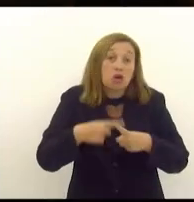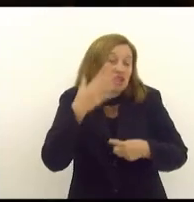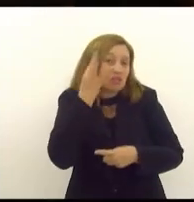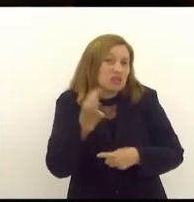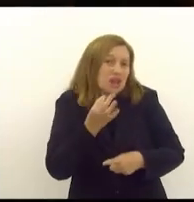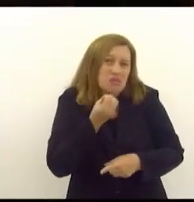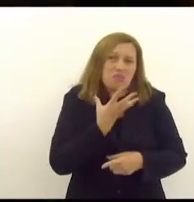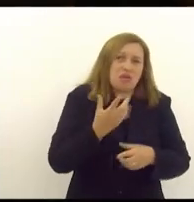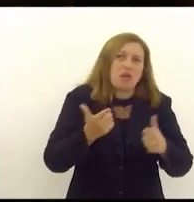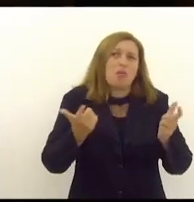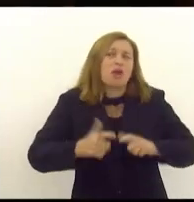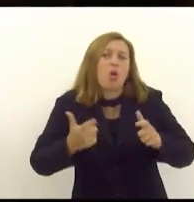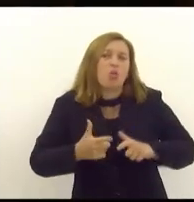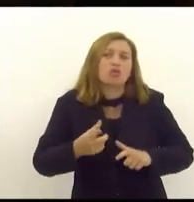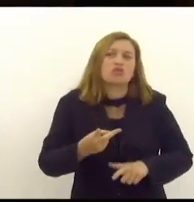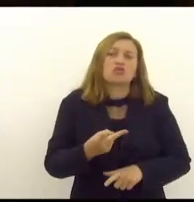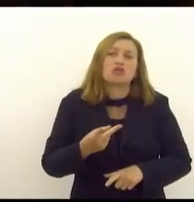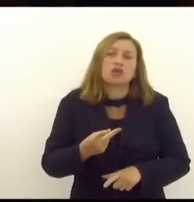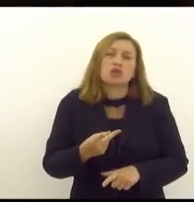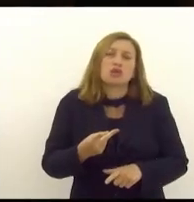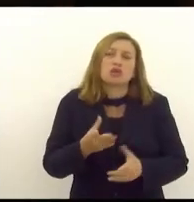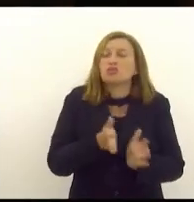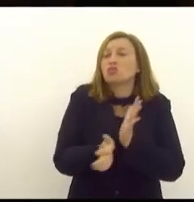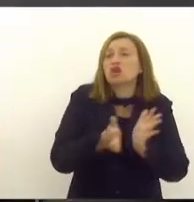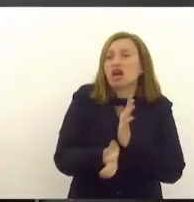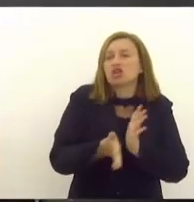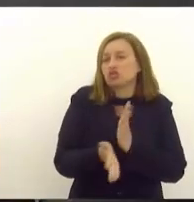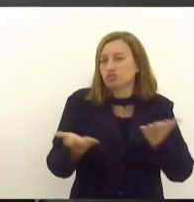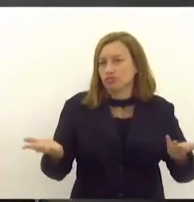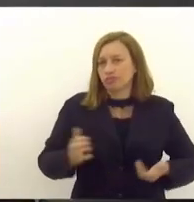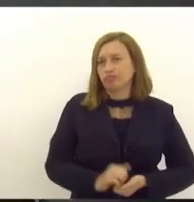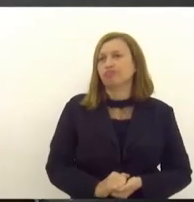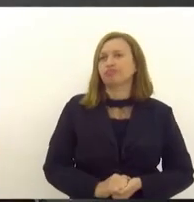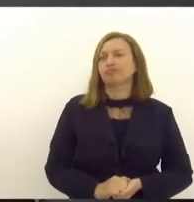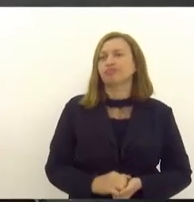para onde esse dinheiro foi obrigado senhor presidente